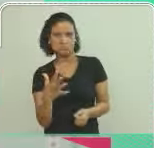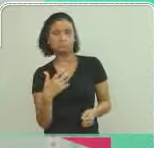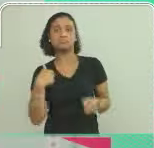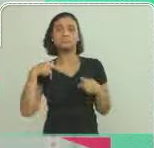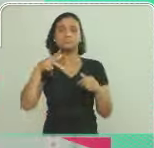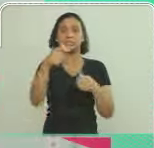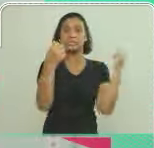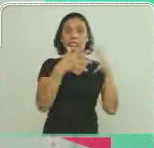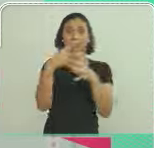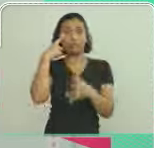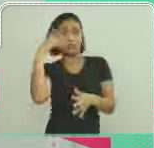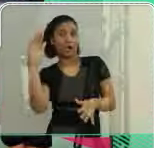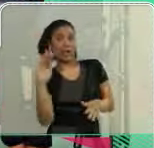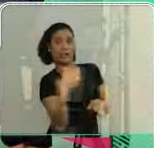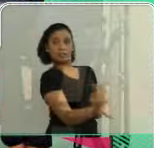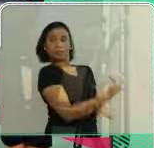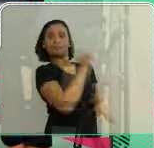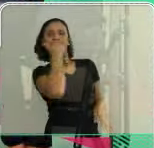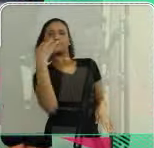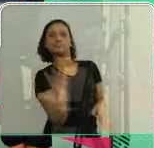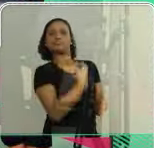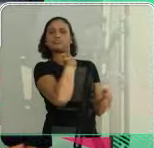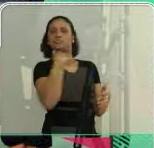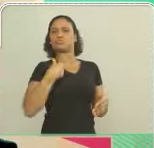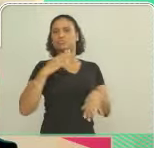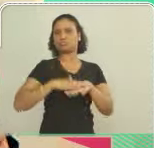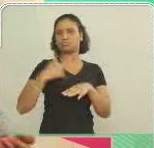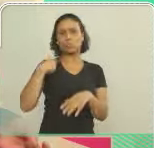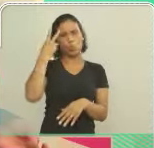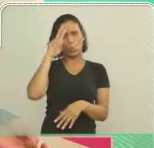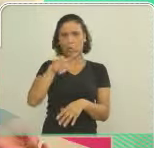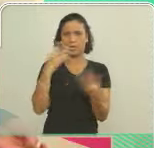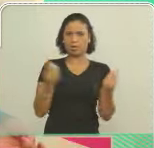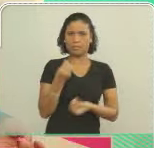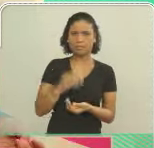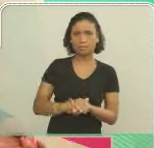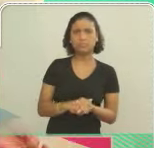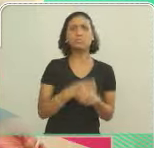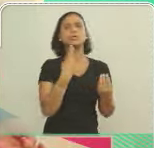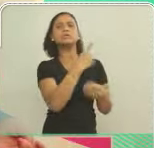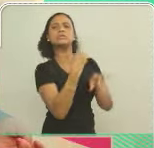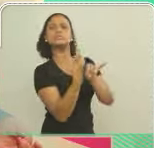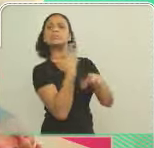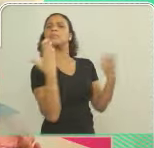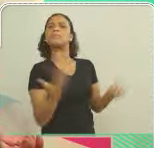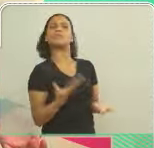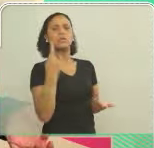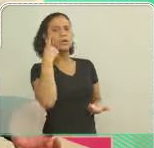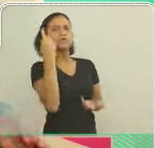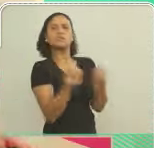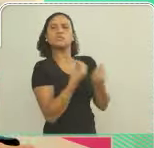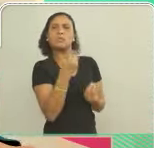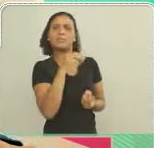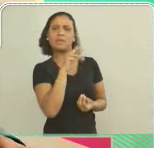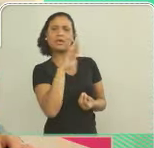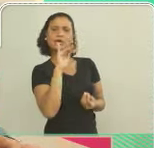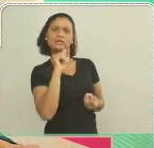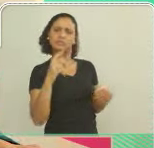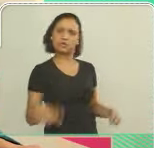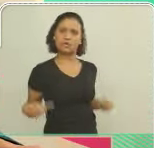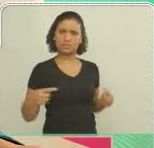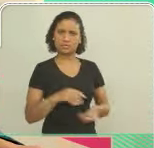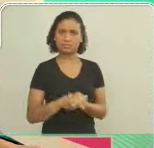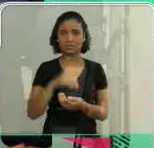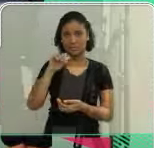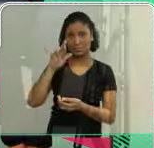me viu e acho que eu também não vi, como eu não lembro nada mesmo, né? Hoje você é super independente, mãe, e foi aí que surgiu a ideia então de fazer o Maria